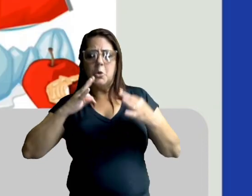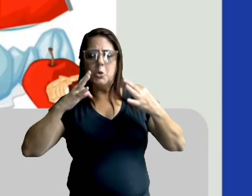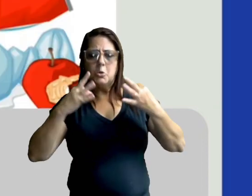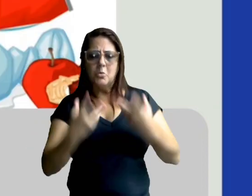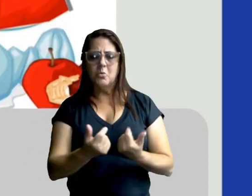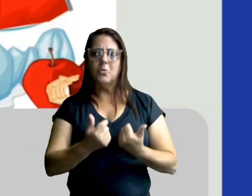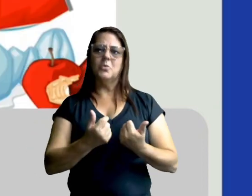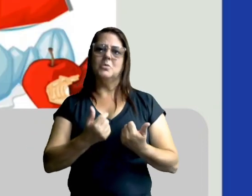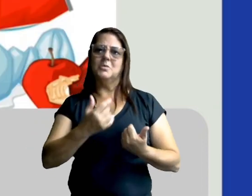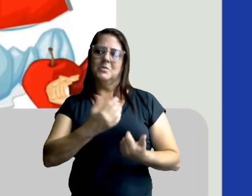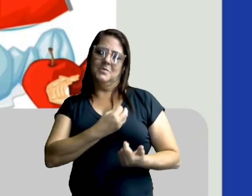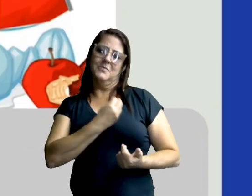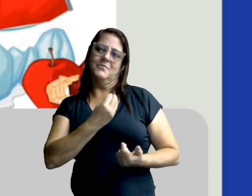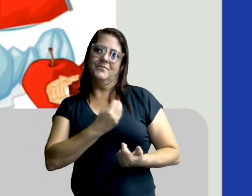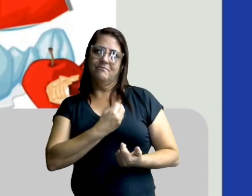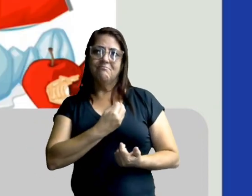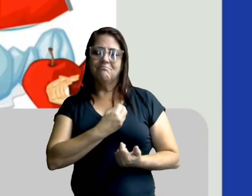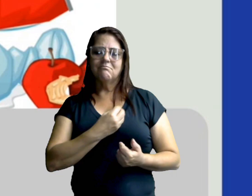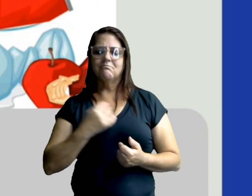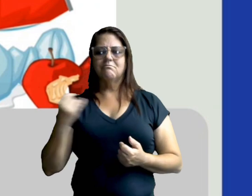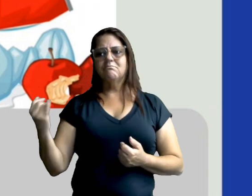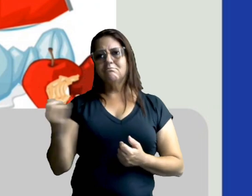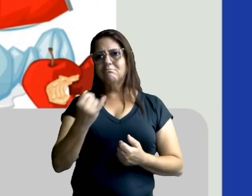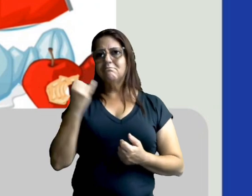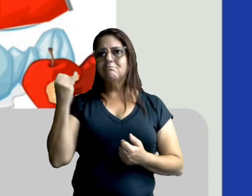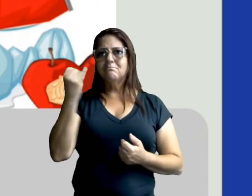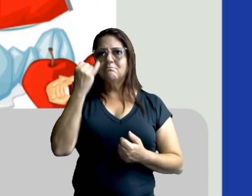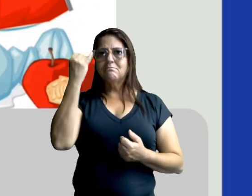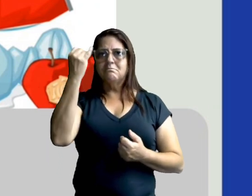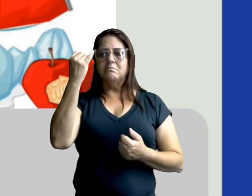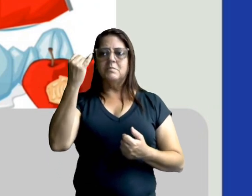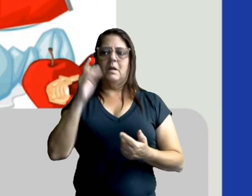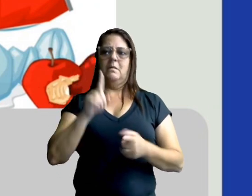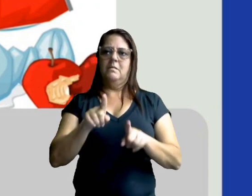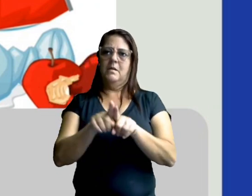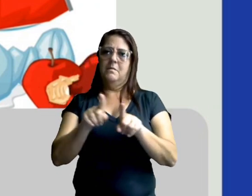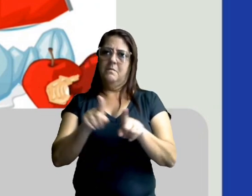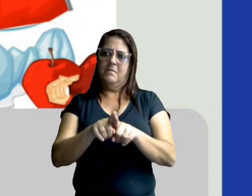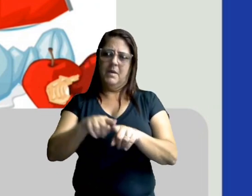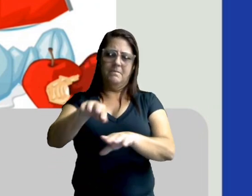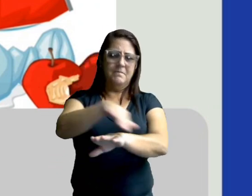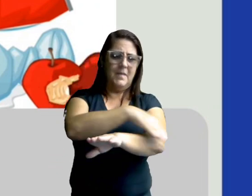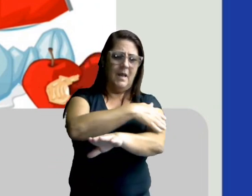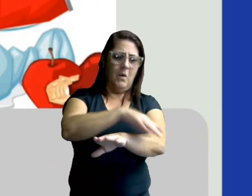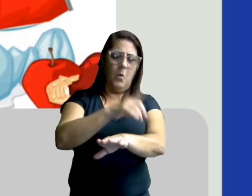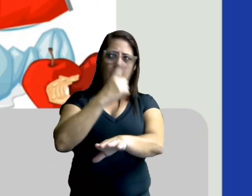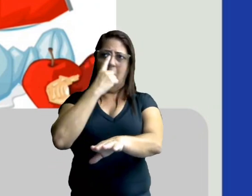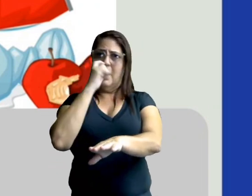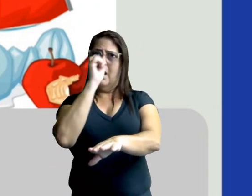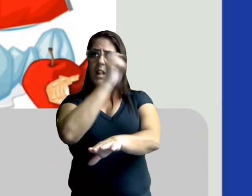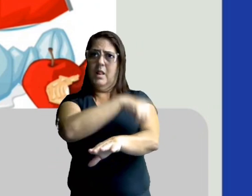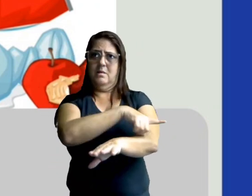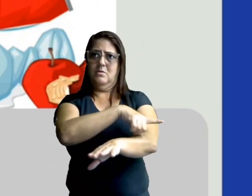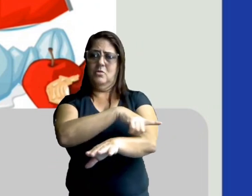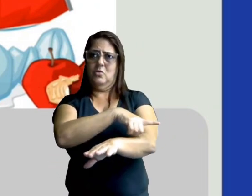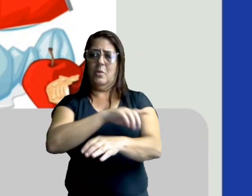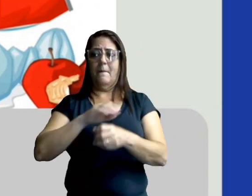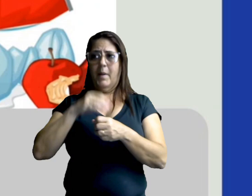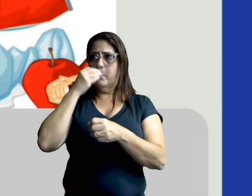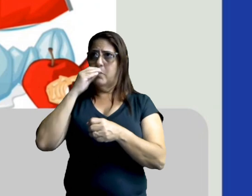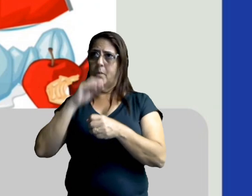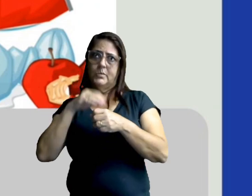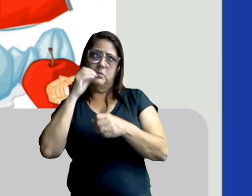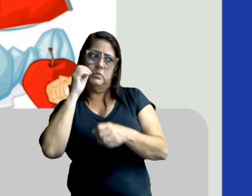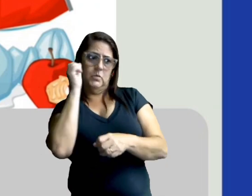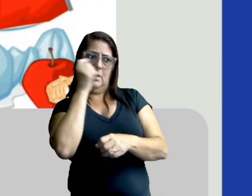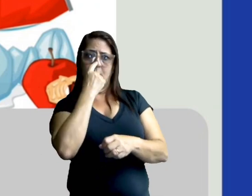vivos. Também uma coisa muito importante, gente, o acúmulo de lixo na rua, tá? Muita gente aí gosta de colocar sacola